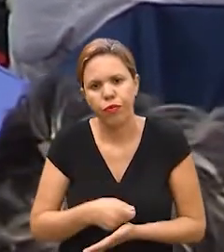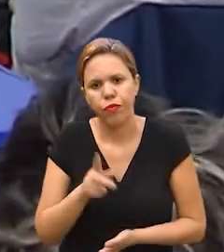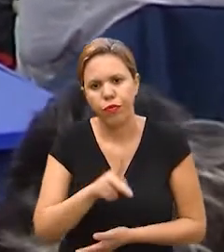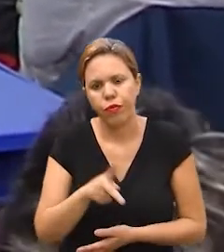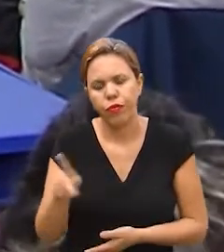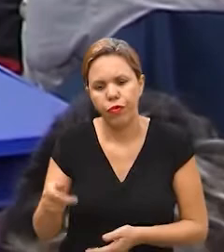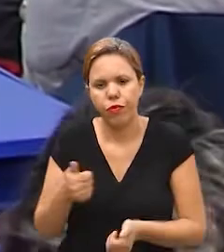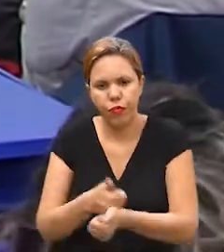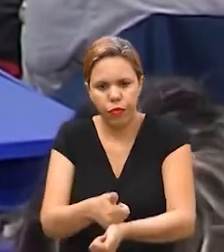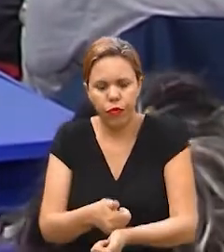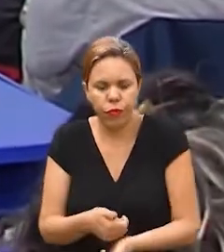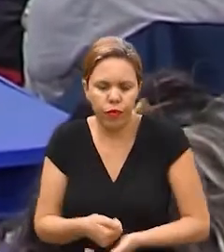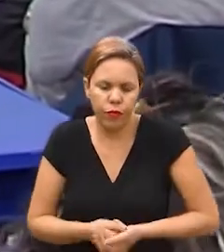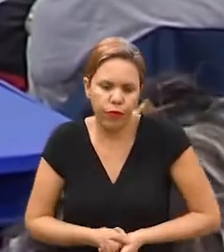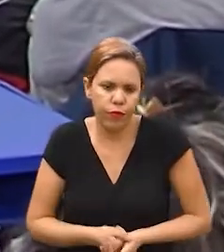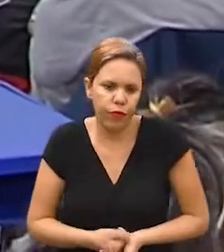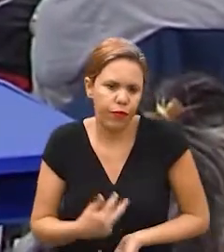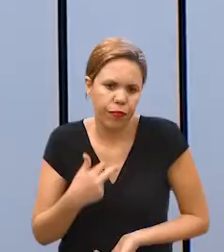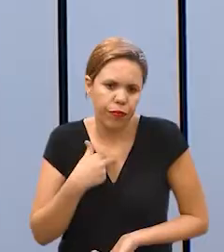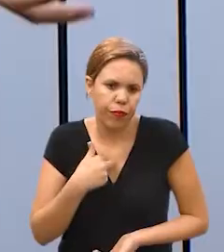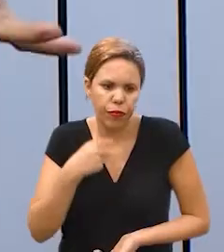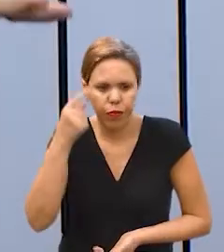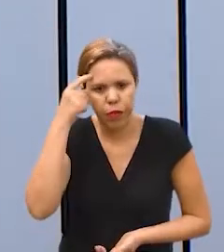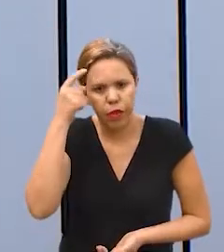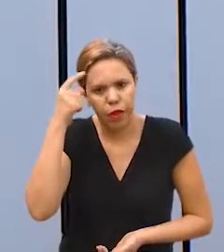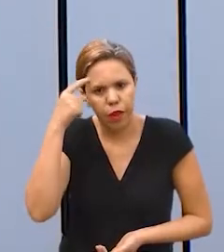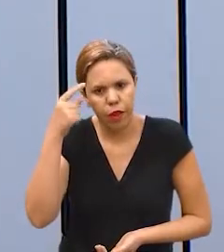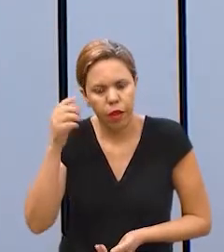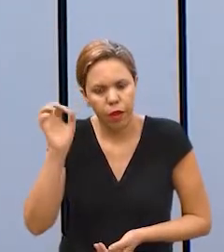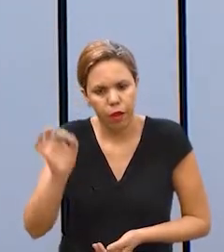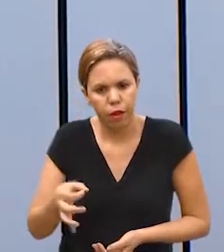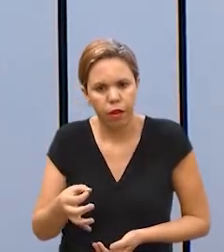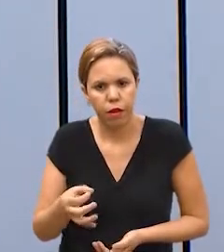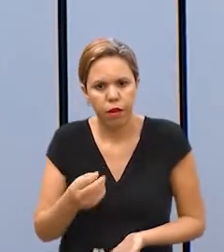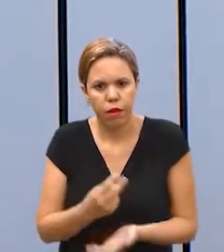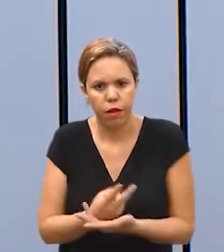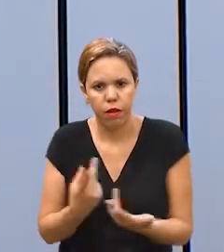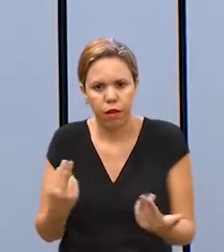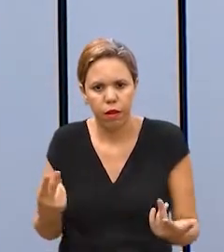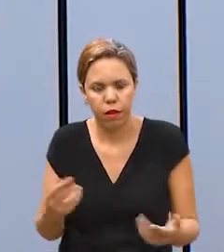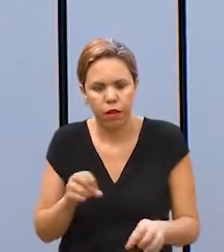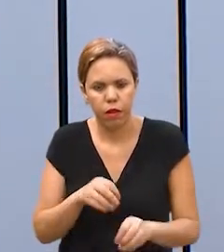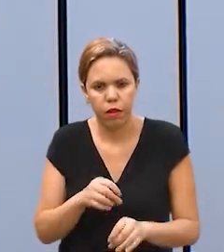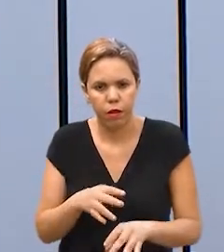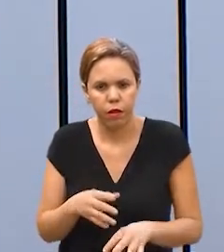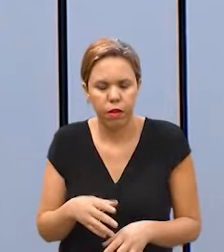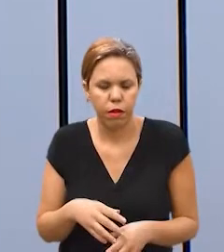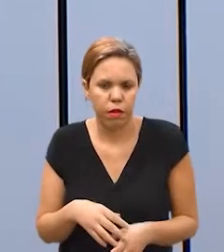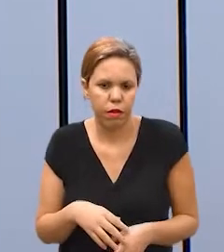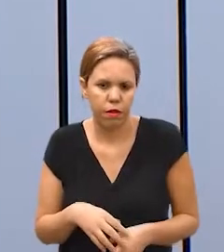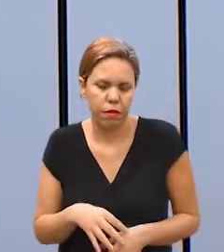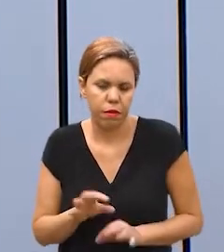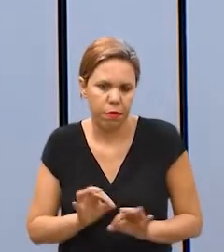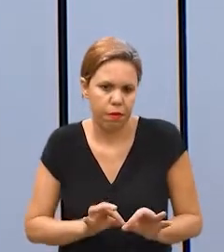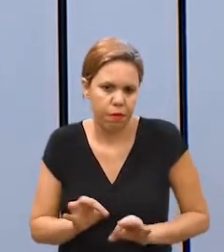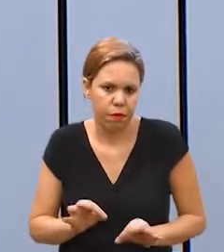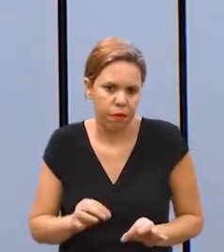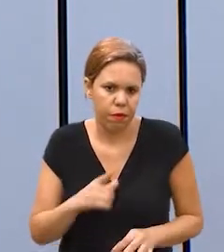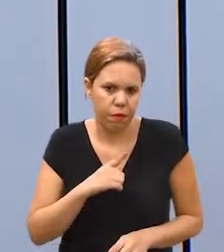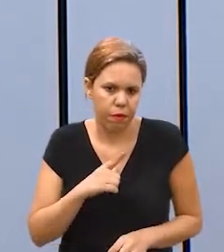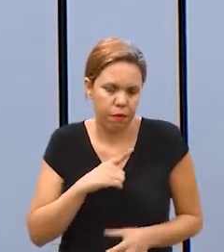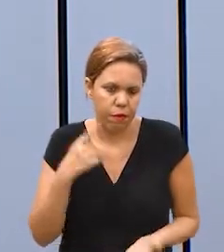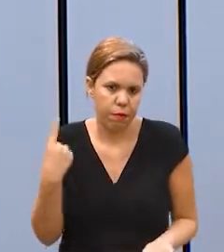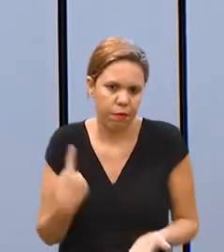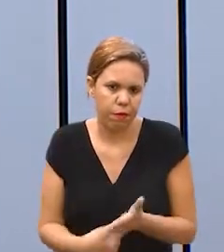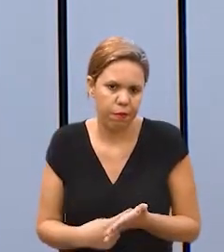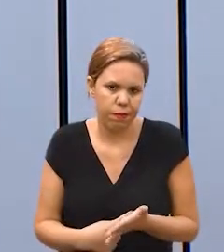dos professores um acompanhamento. Então, não dá para a gente pensar que o número ideal é o mesmo número do ensino regular. E a gente